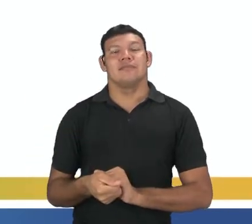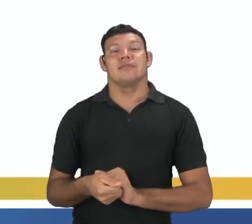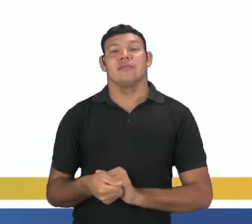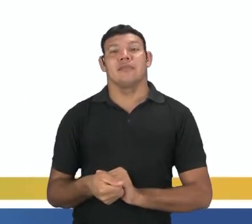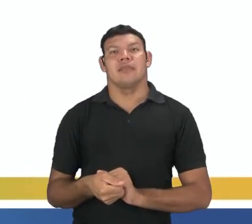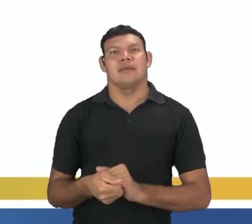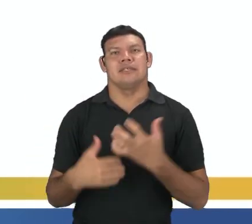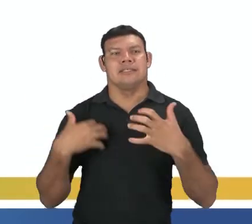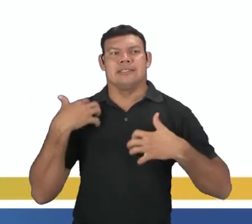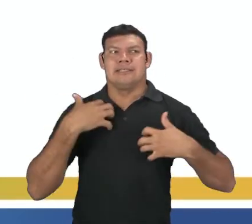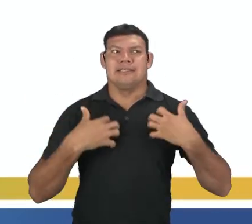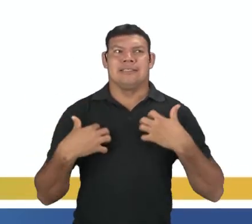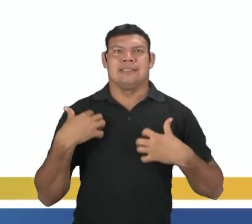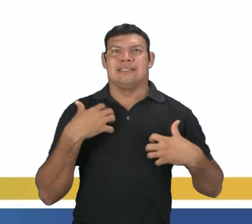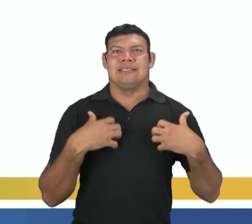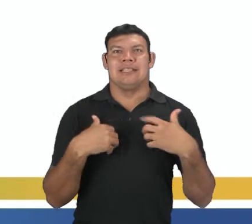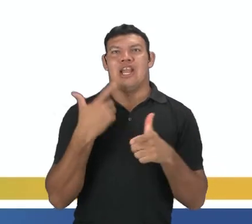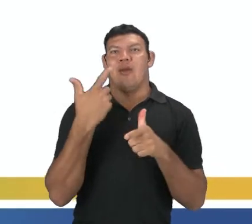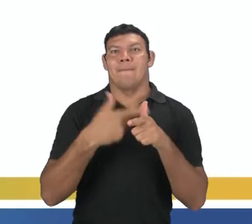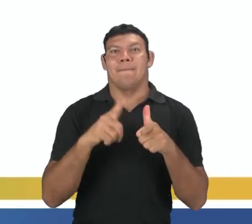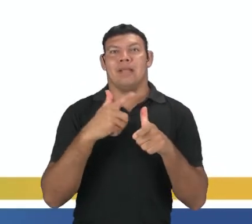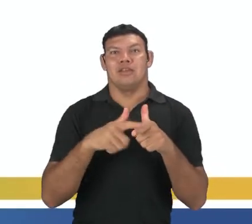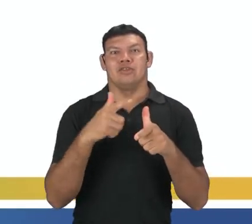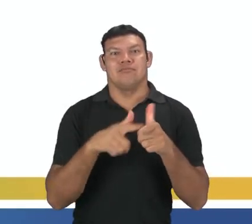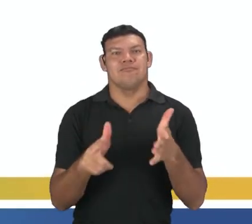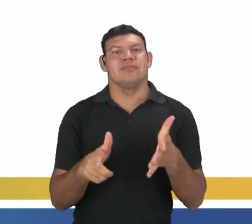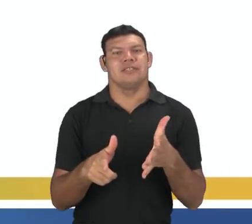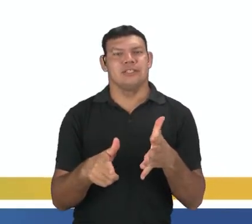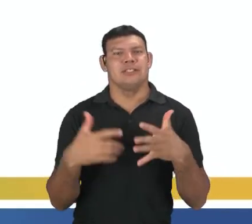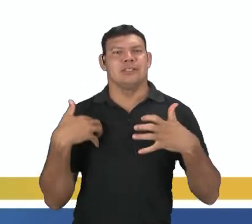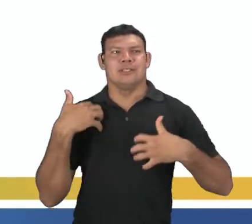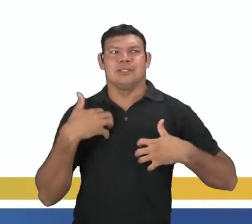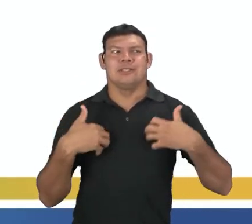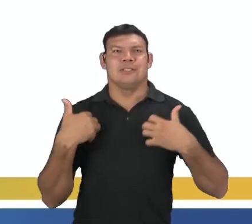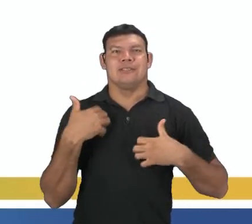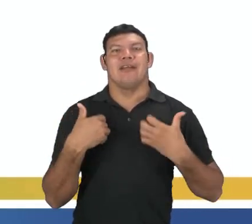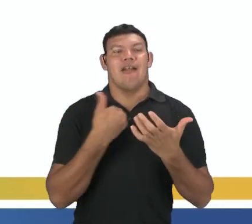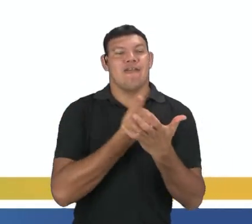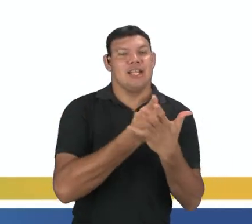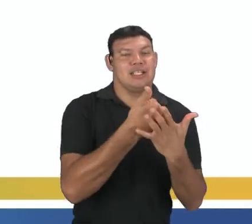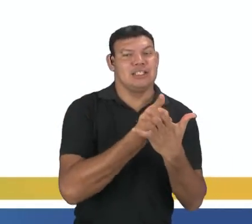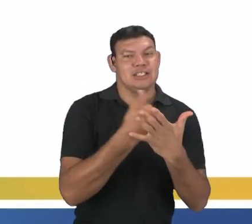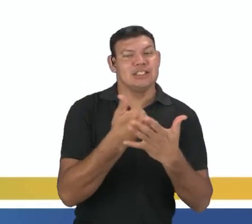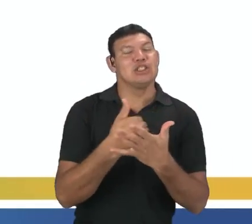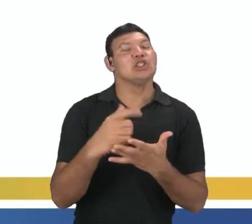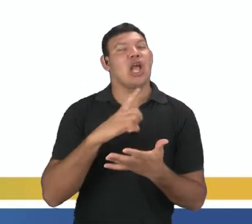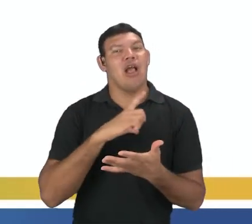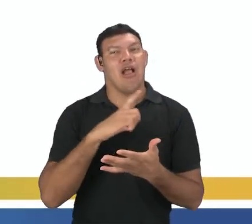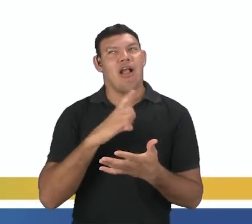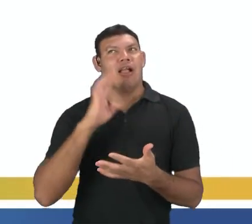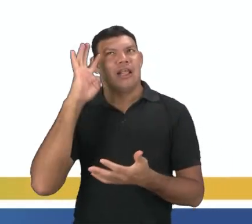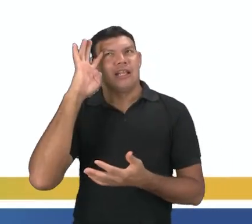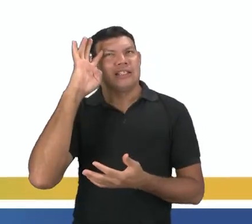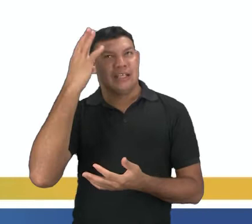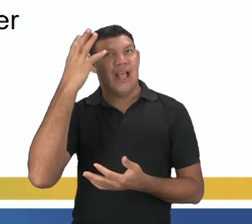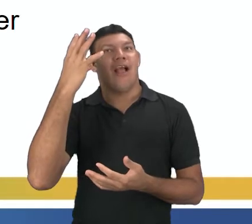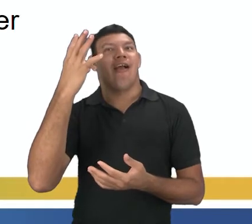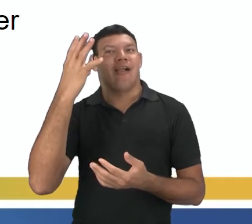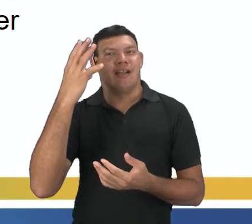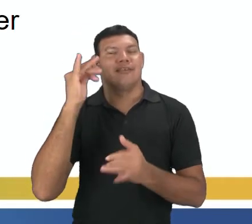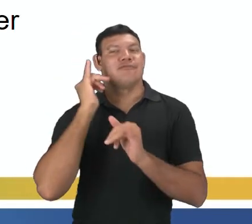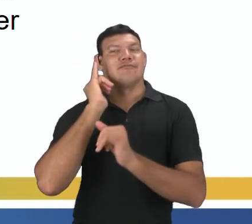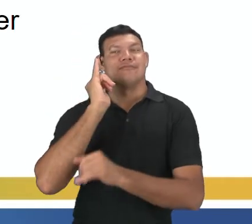tensão, quando o problema está no auge e as ações tomadas definirão o rumo da